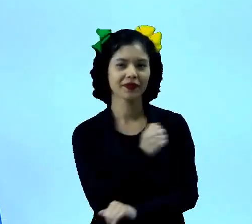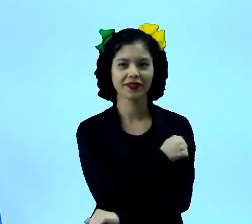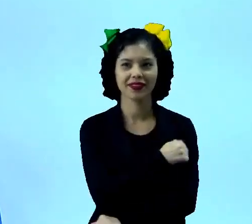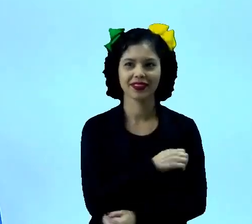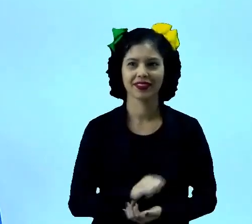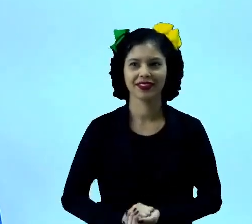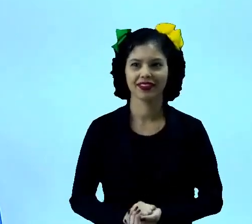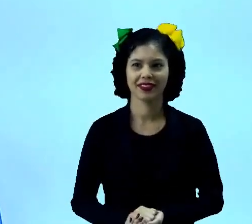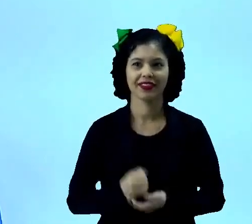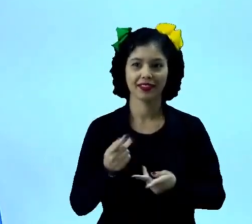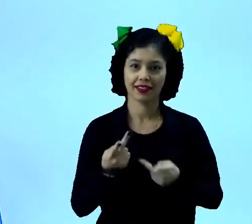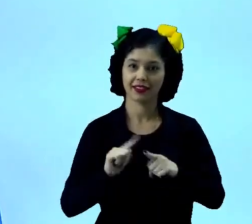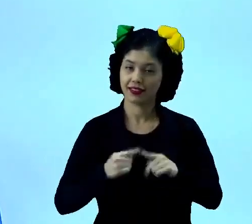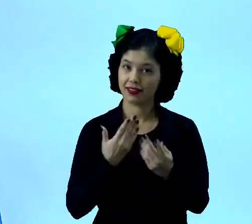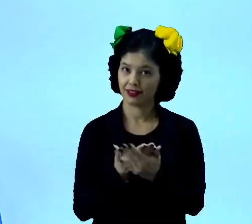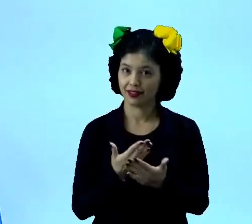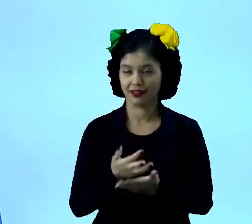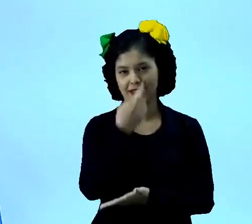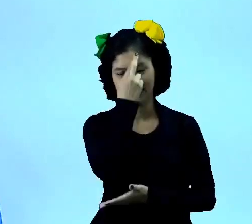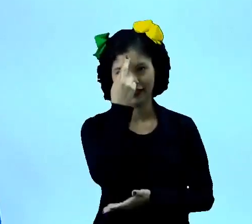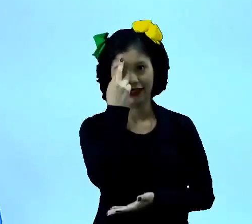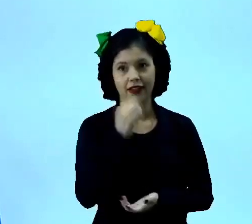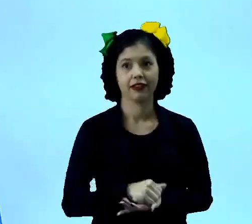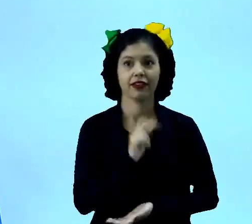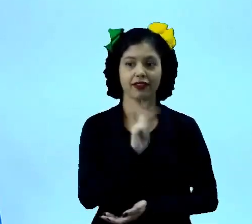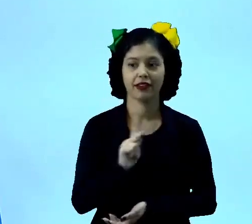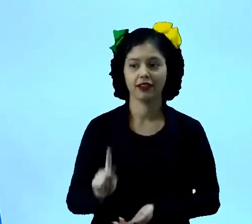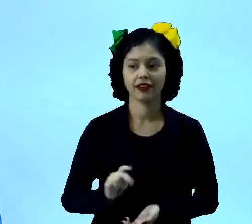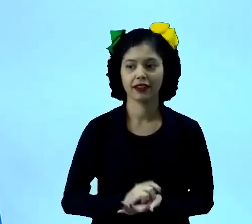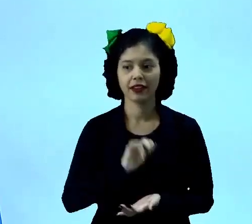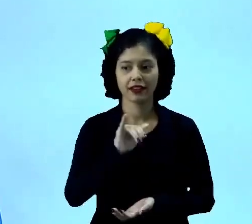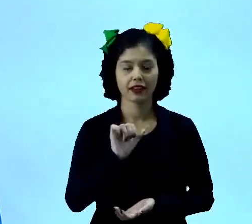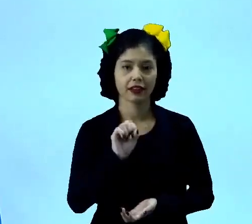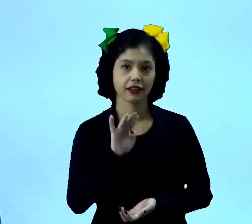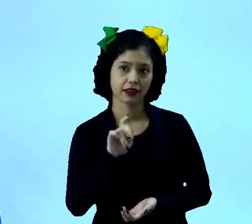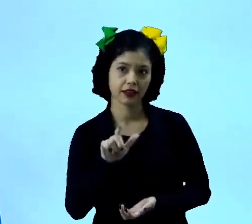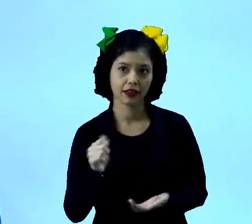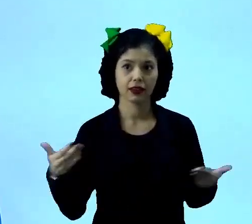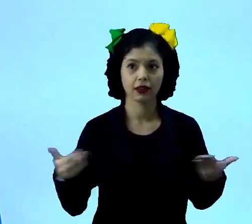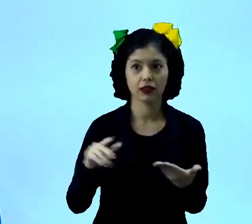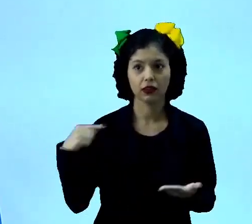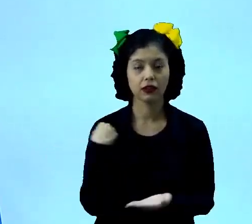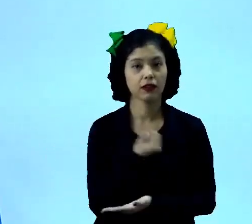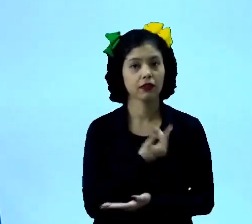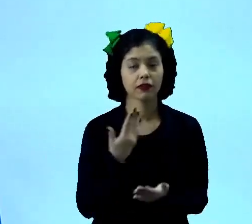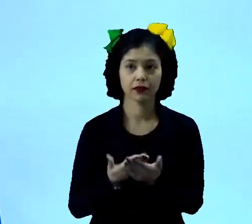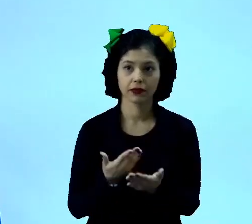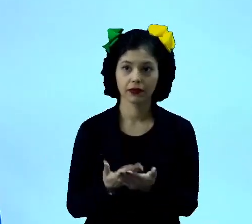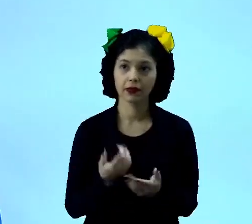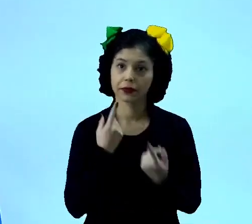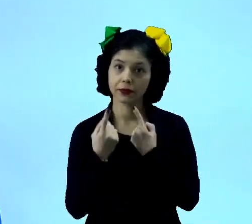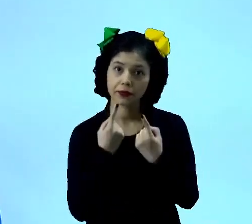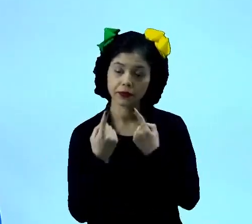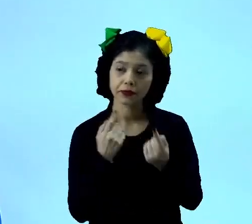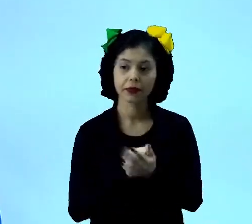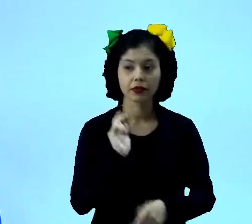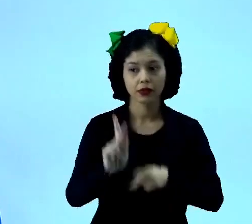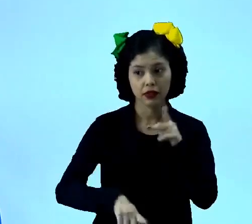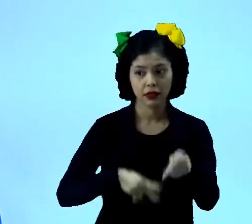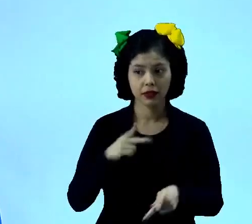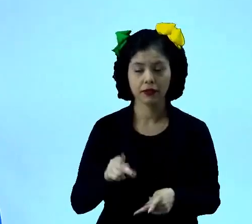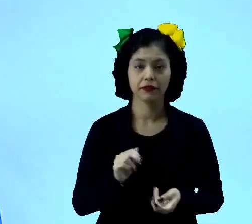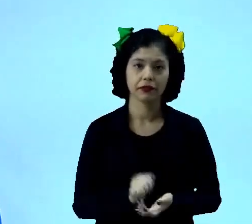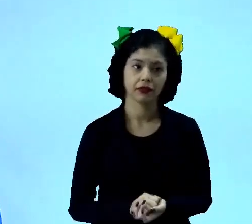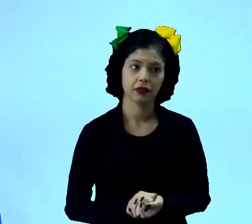alunos e alunos, bem-vindos a mais uma aula de História. Eu sou a professora Isabelle. Na aula de hoje nós vamos estudar o discurso